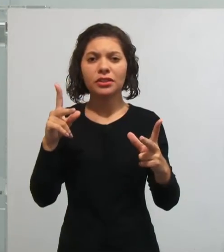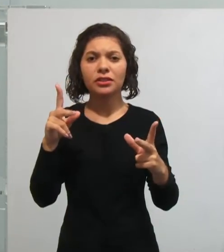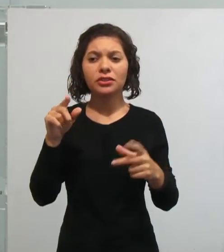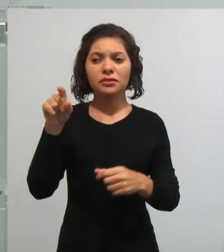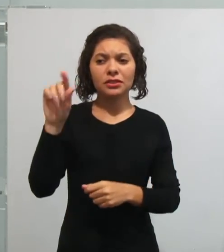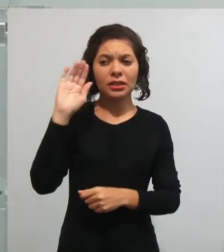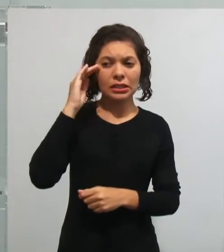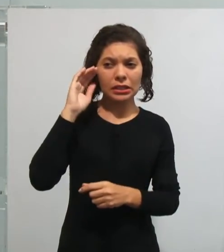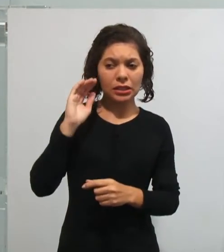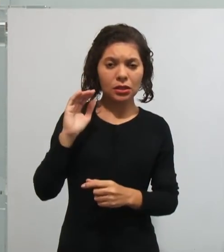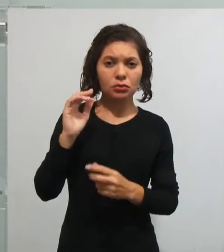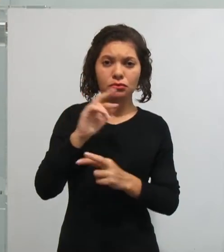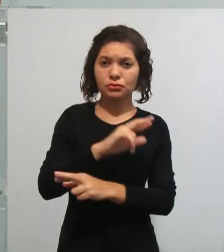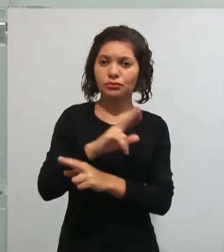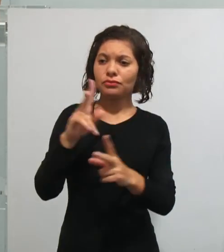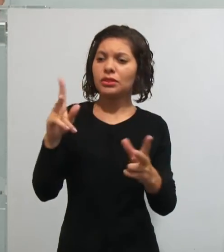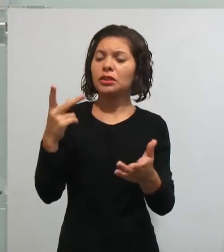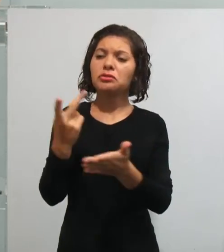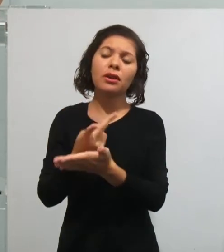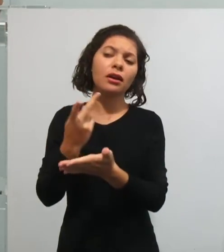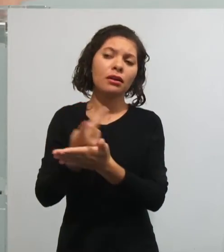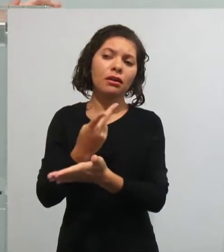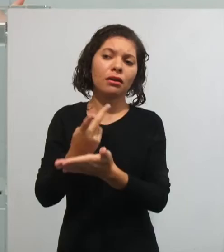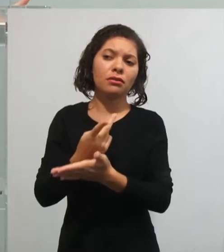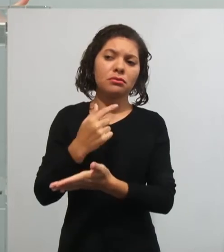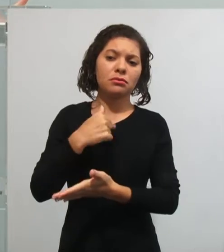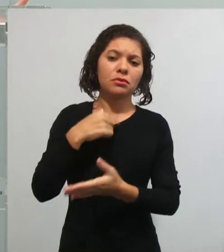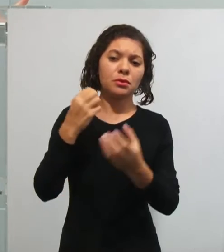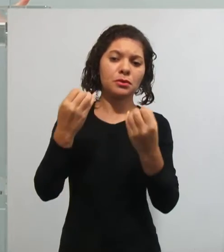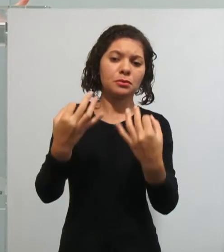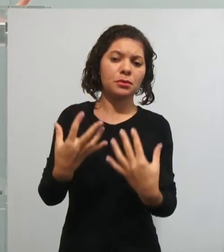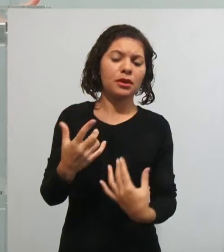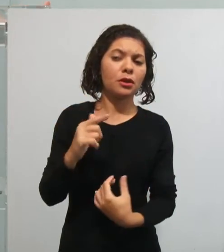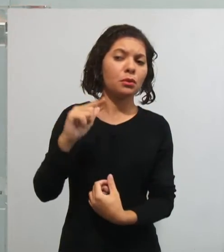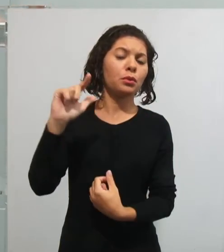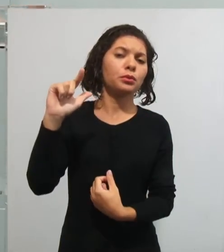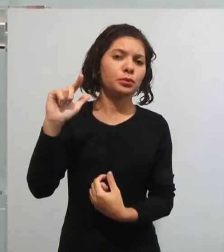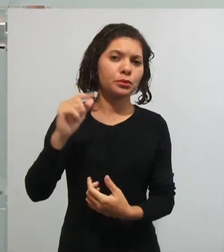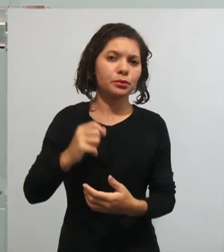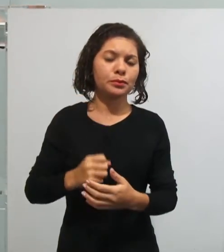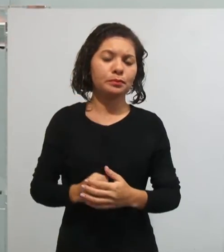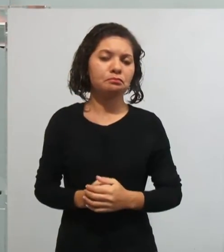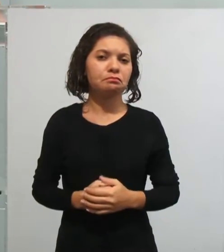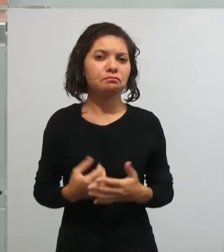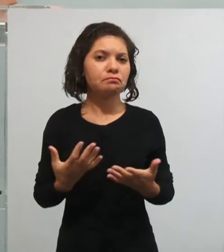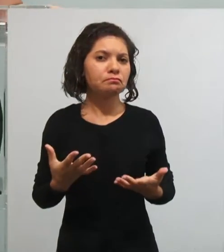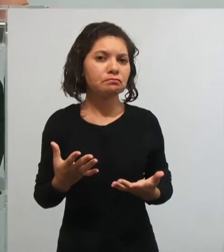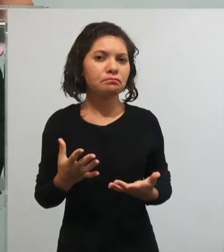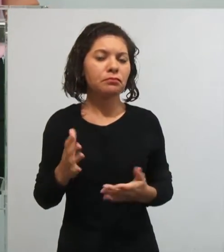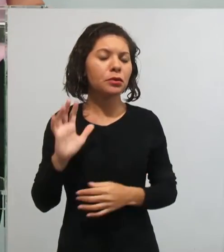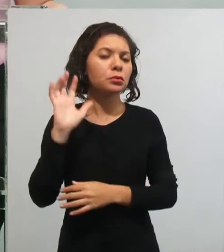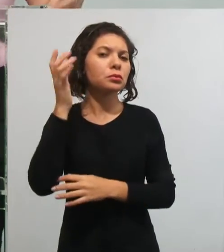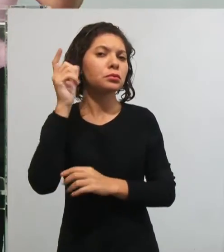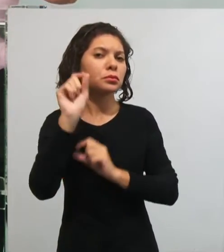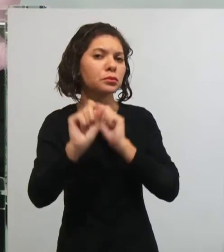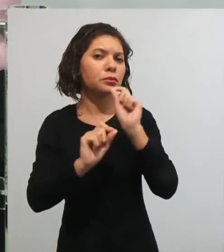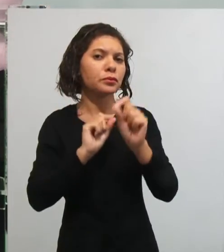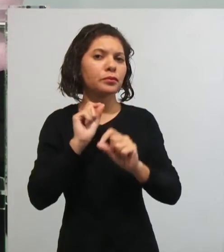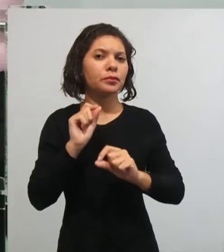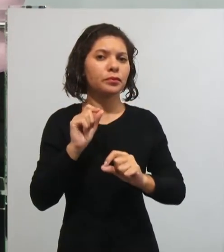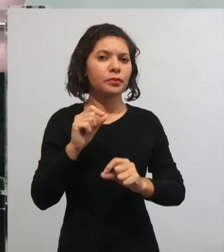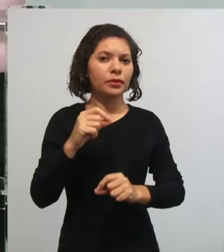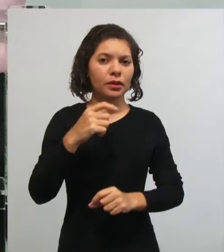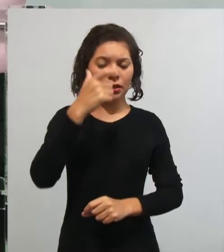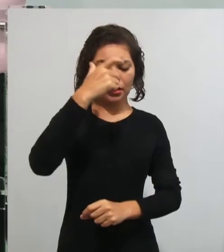de uma maneira diferente da que ele esperava, e ele diz, mas não é isso que eu quis dizer. Então, o que acontece aí? Ele